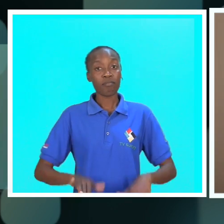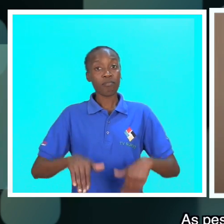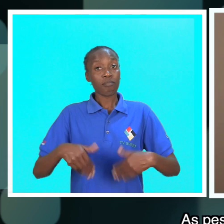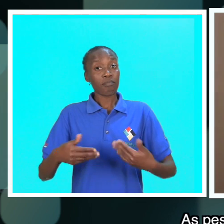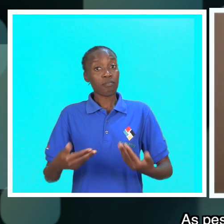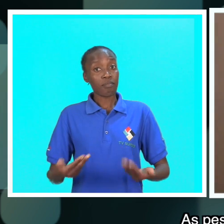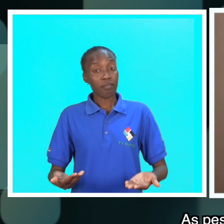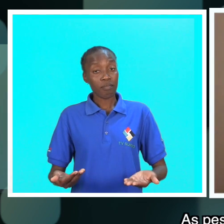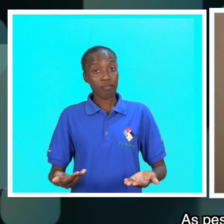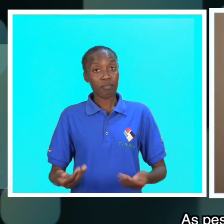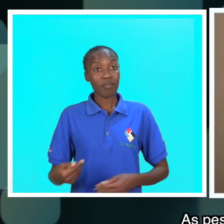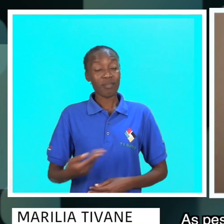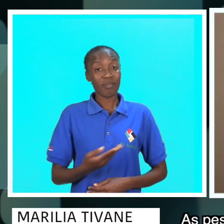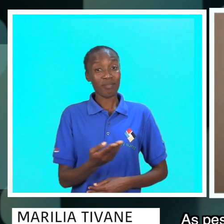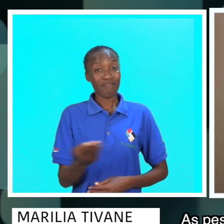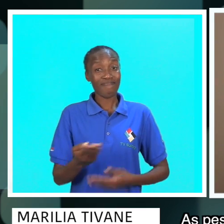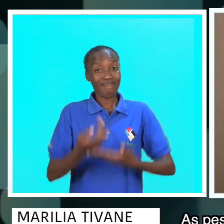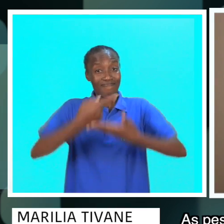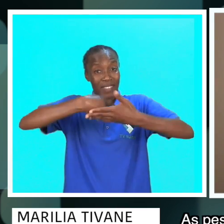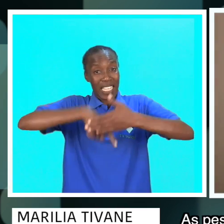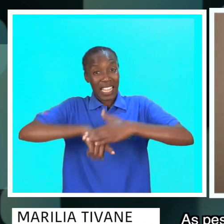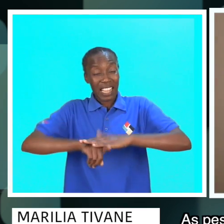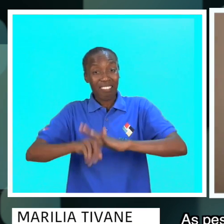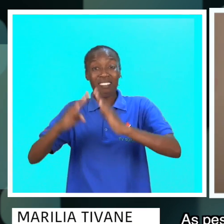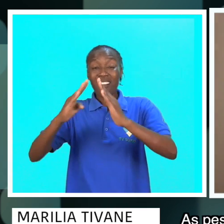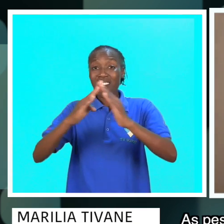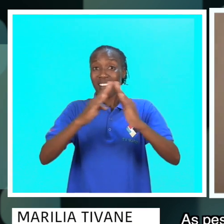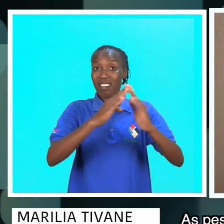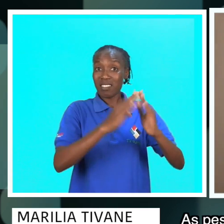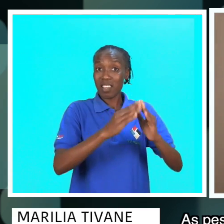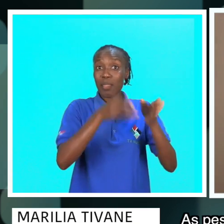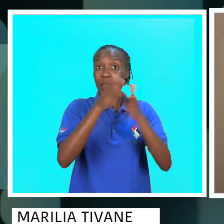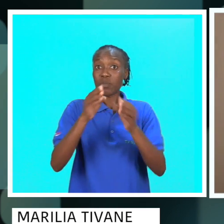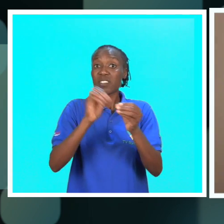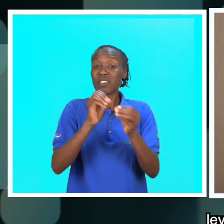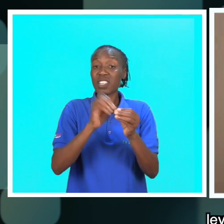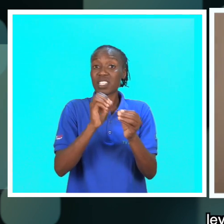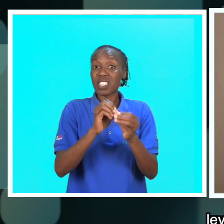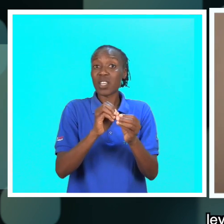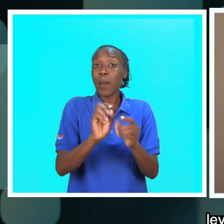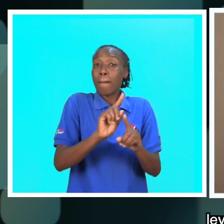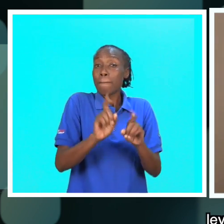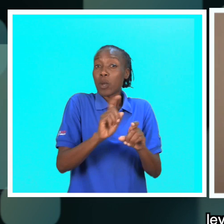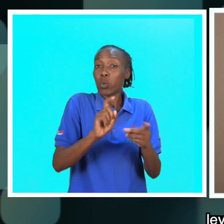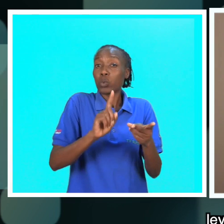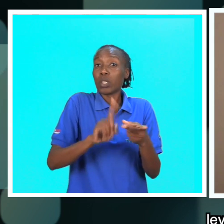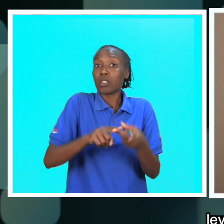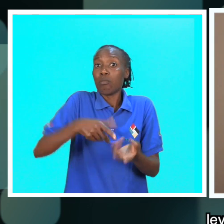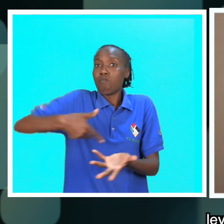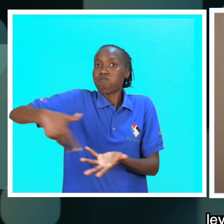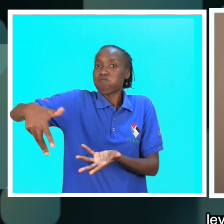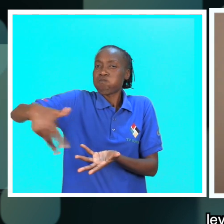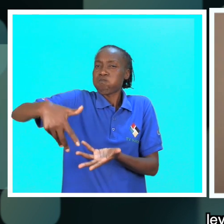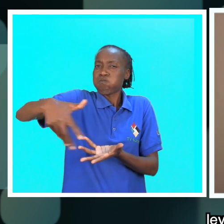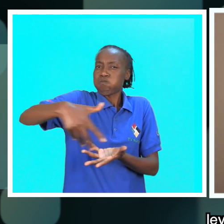As pessoas que vão para as casas fazer o questionário,